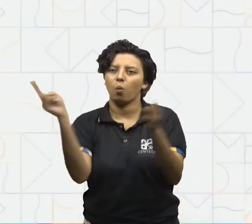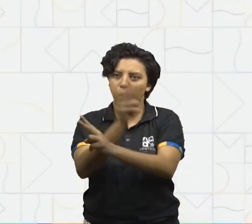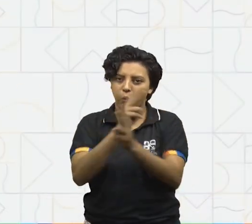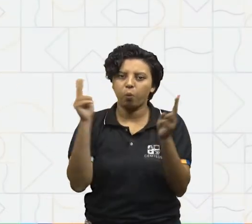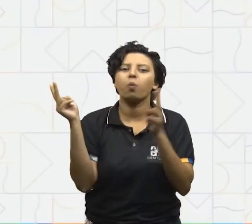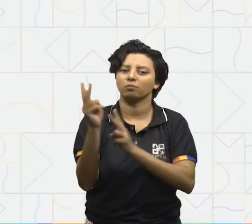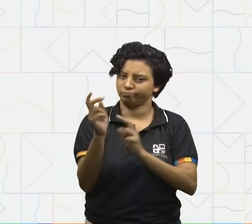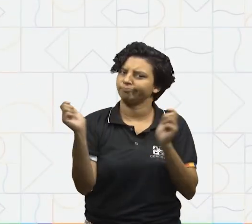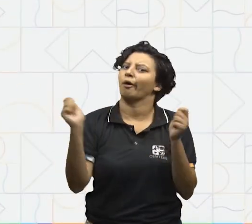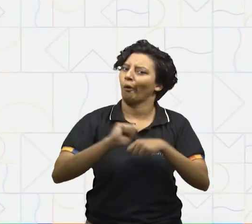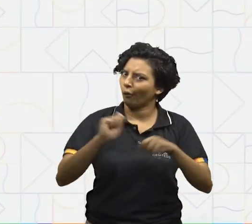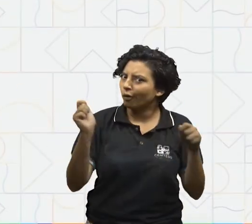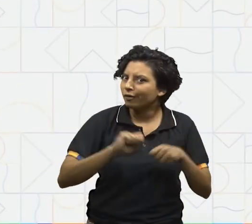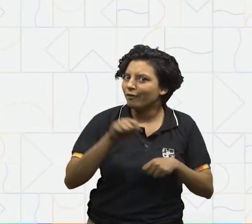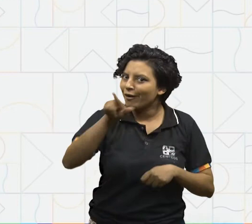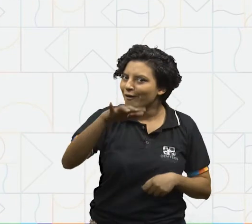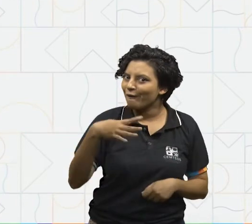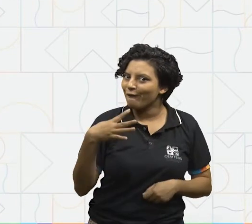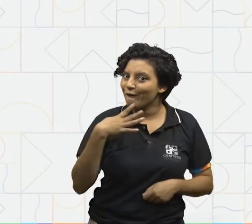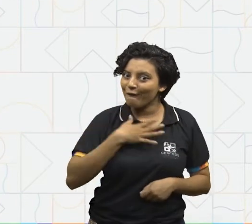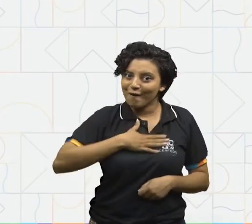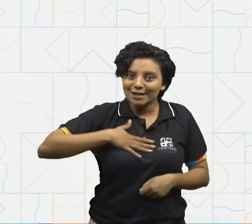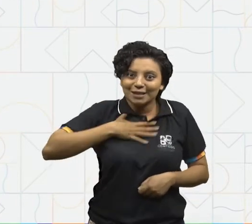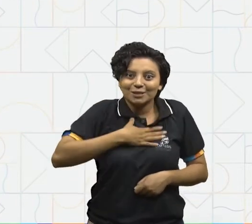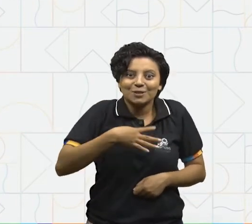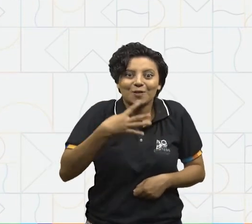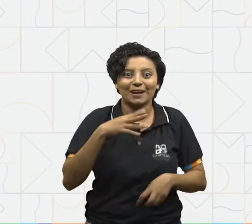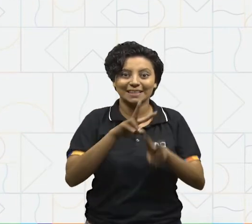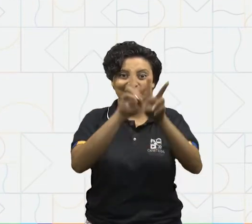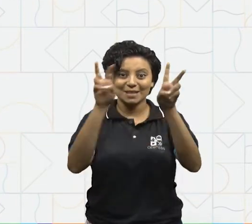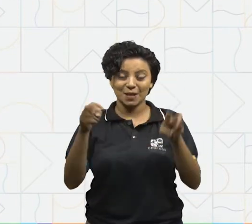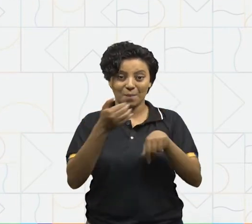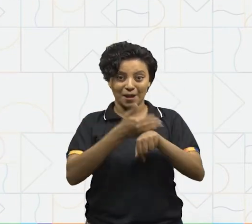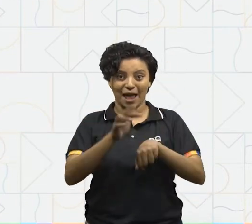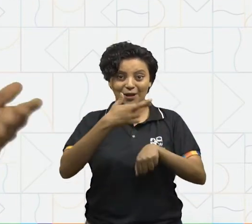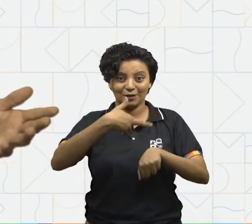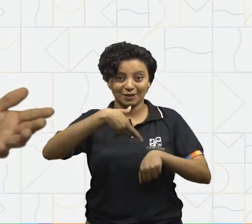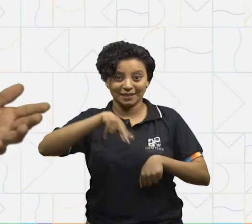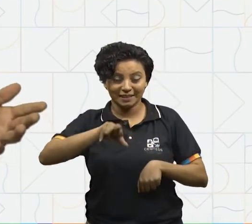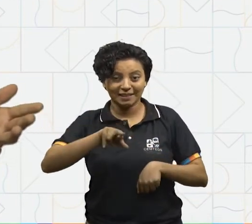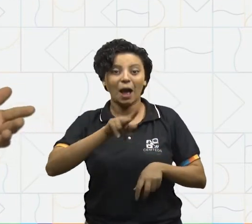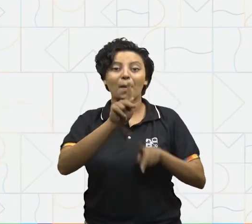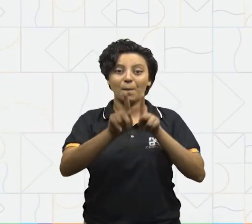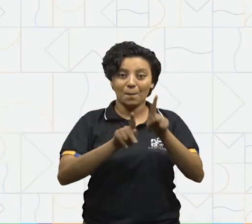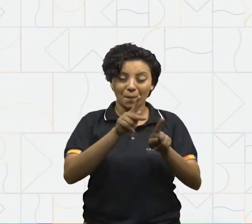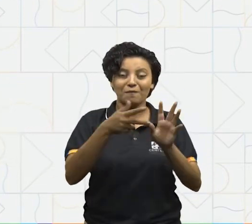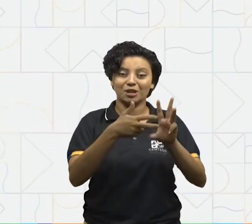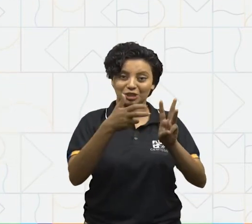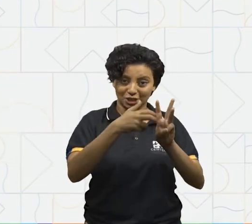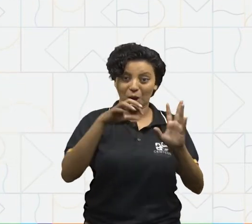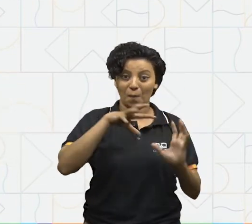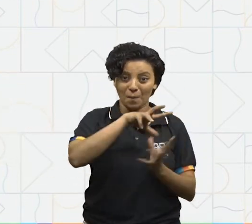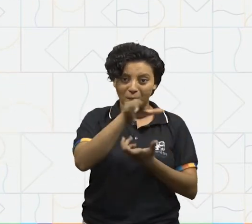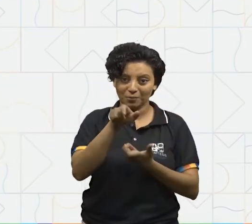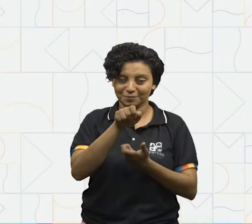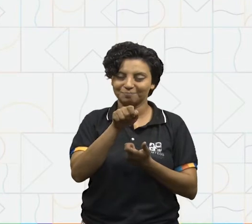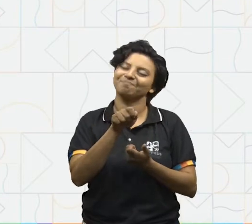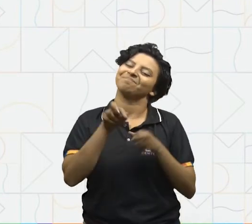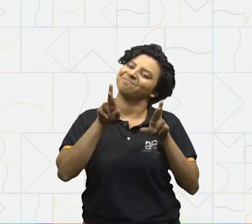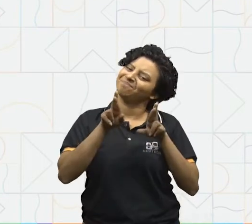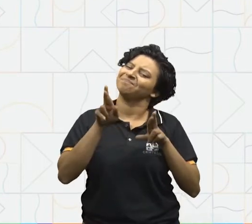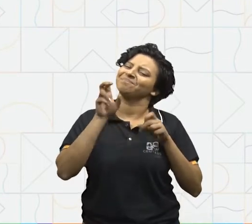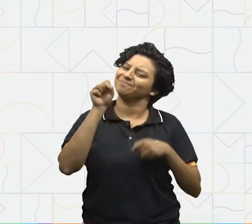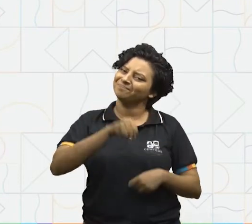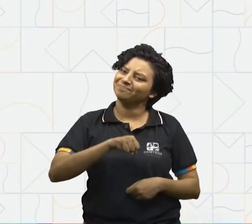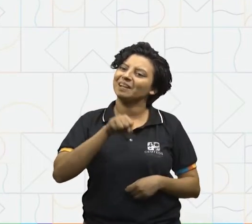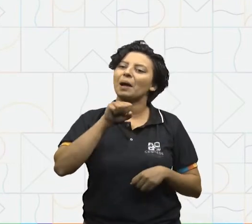aí, você está gostando de conhecer um pouquinho da religiosidade dos povos indígenas ao redor do mundo? Espero que sim! Mas é